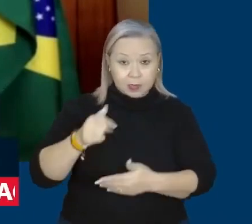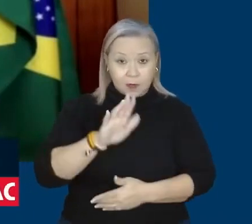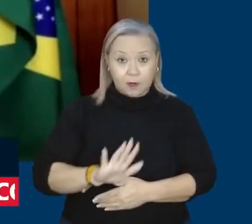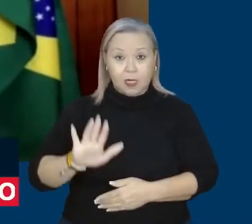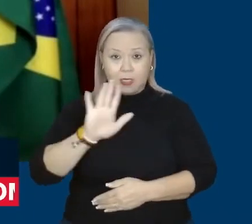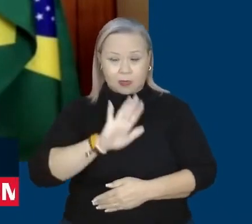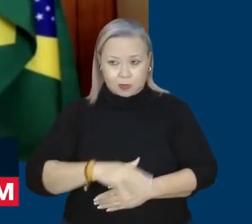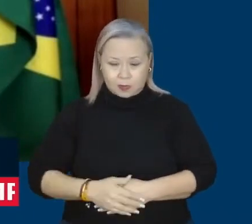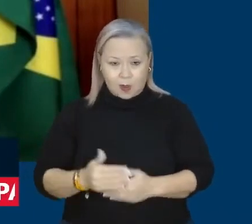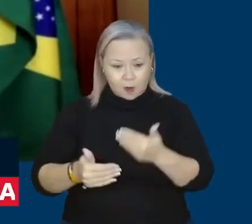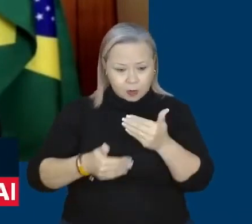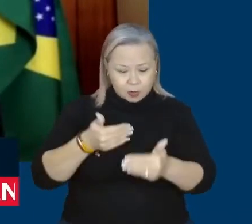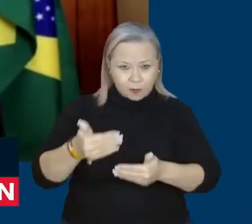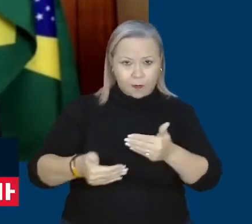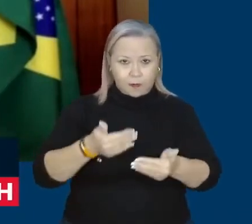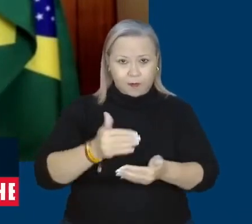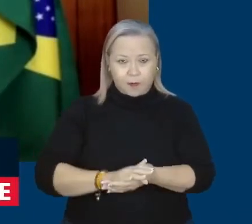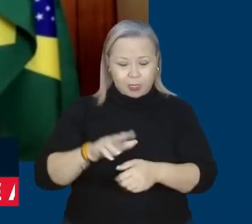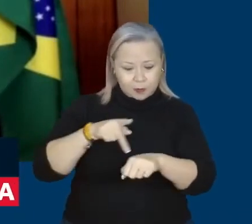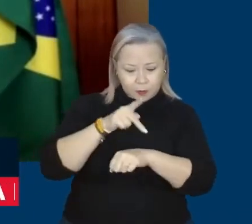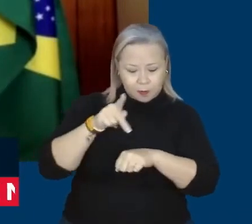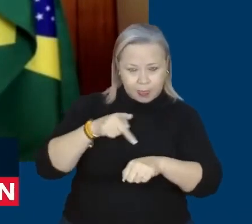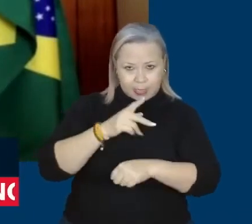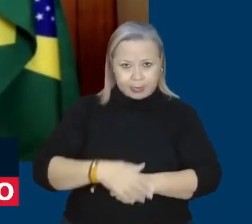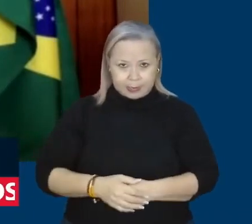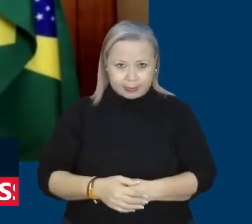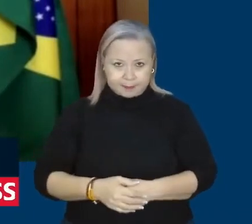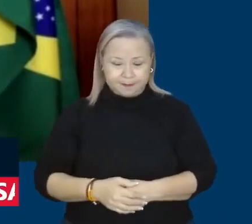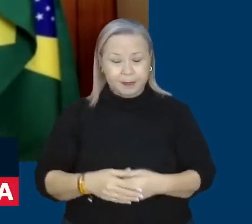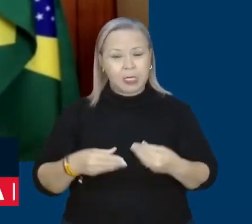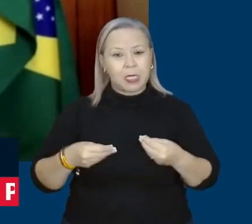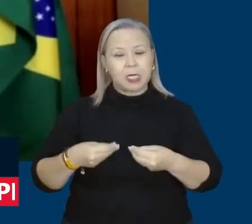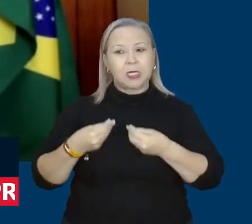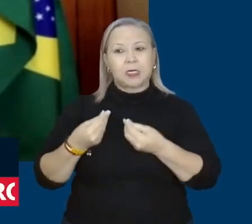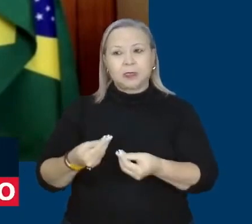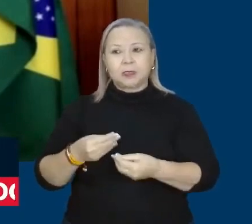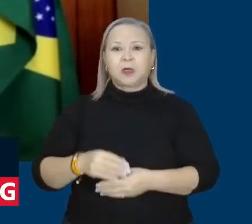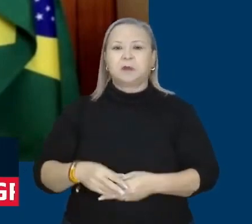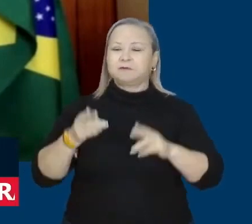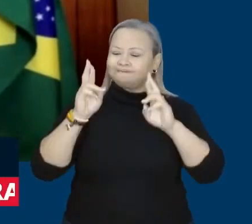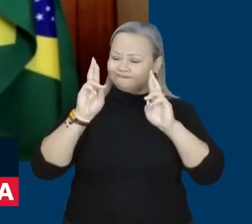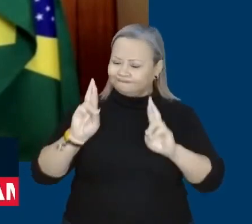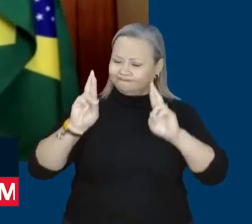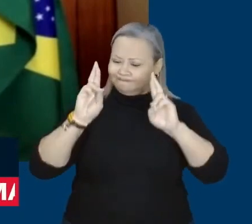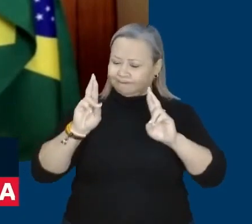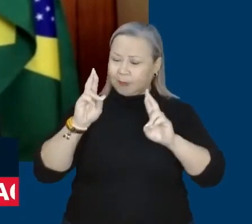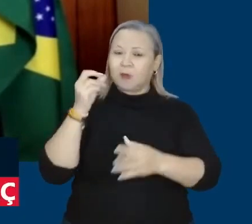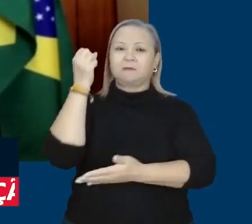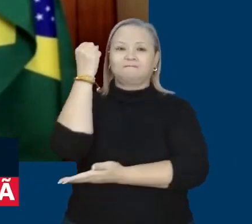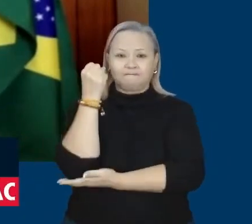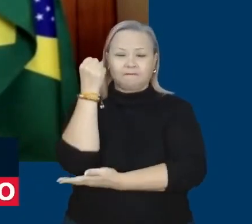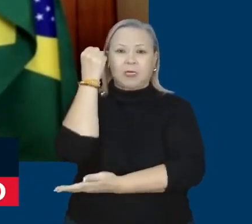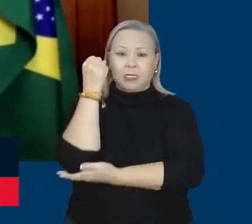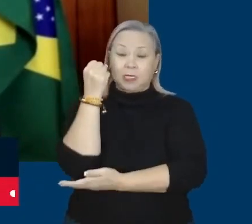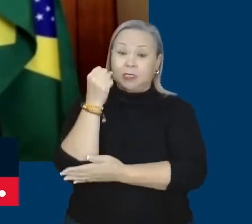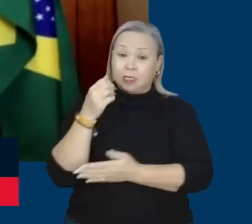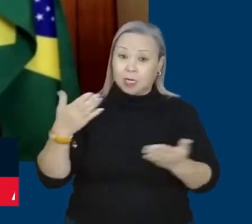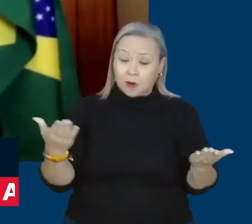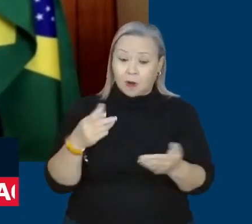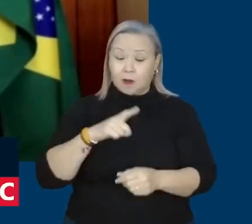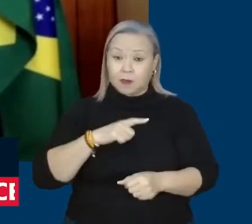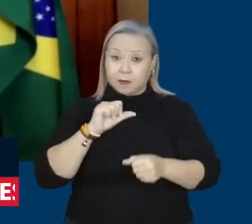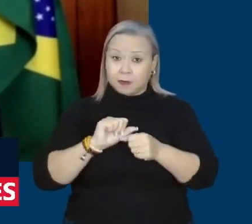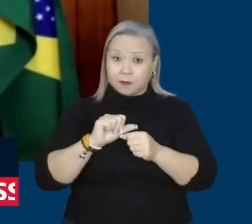e o desenvolvimento do país, né? Então, eu estou muito esperançoso. Foi uma grande resistência, resistimos, e agora nós temos que